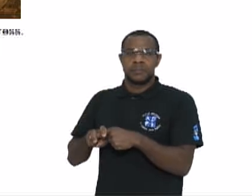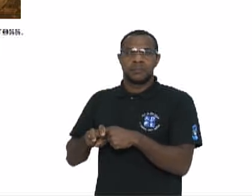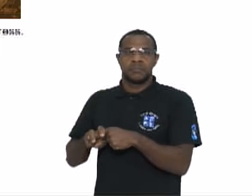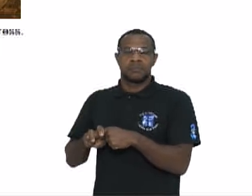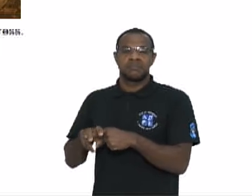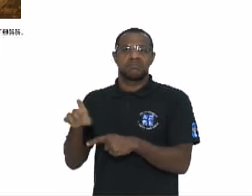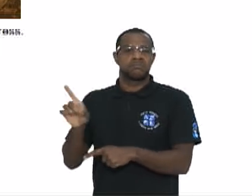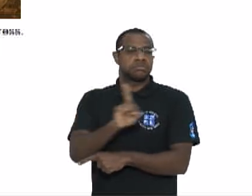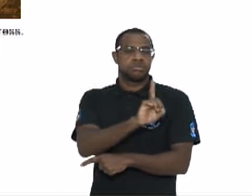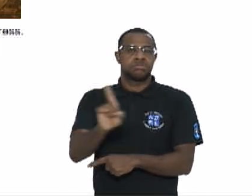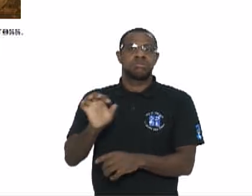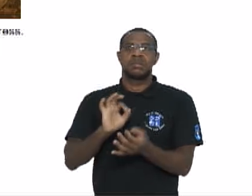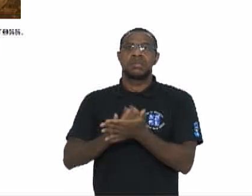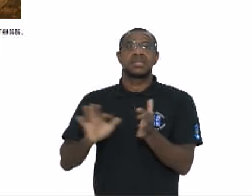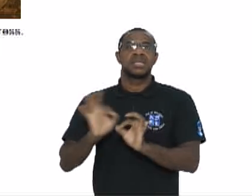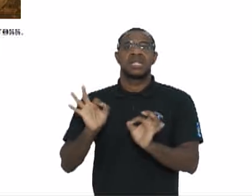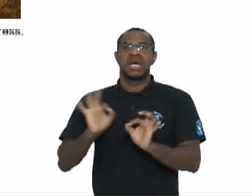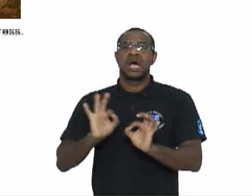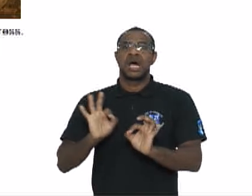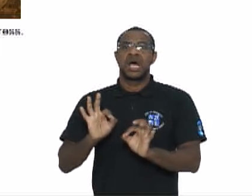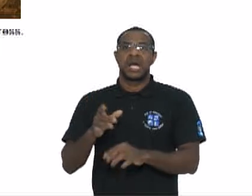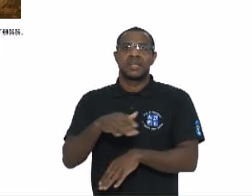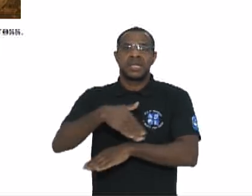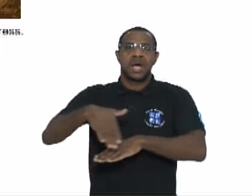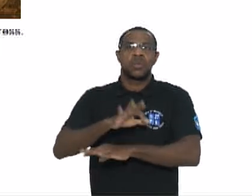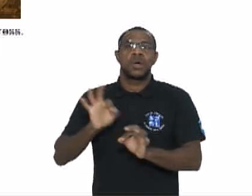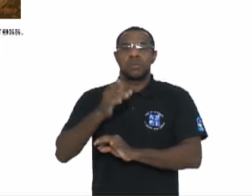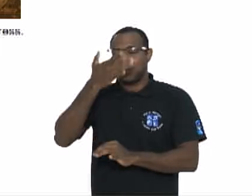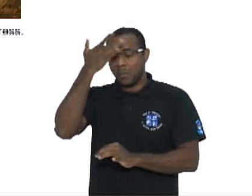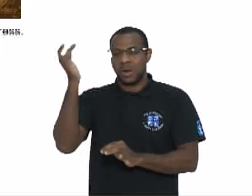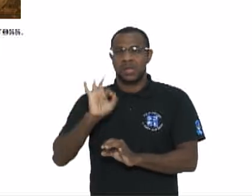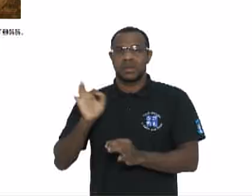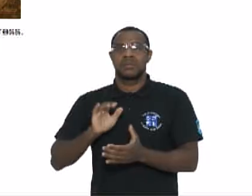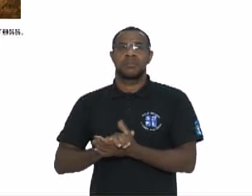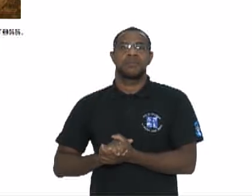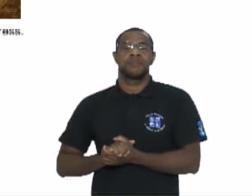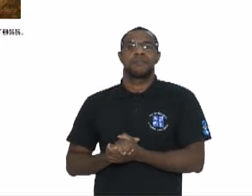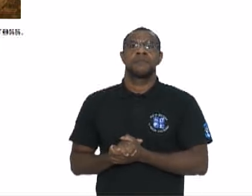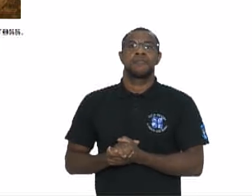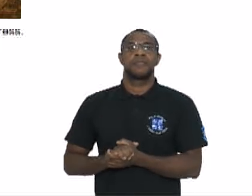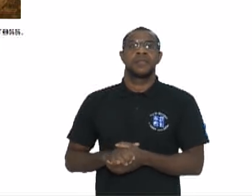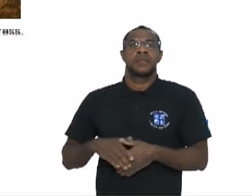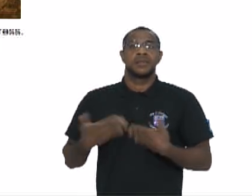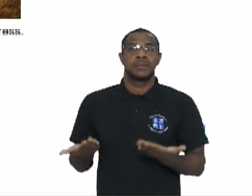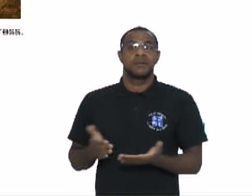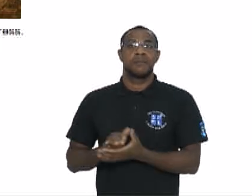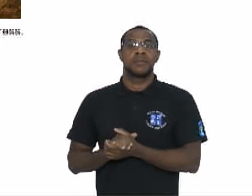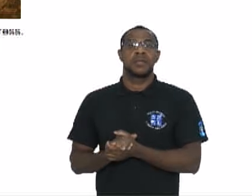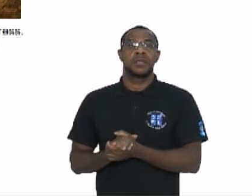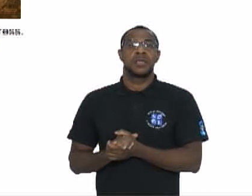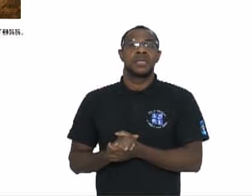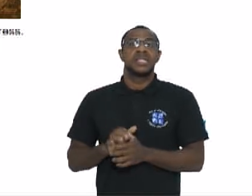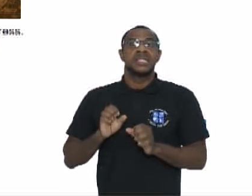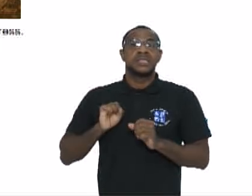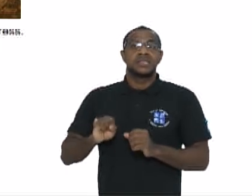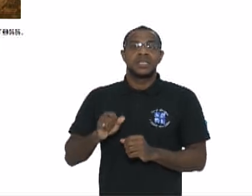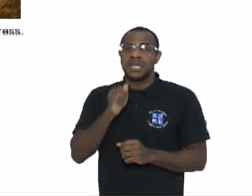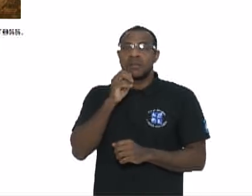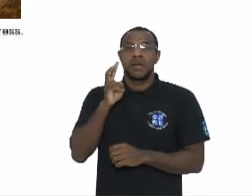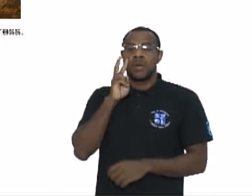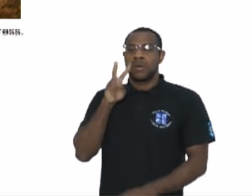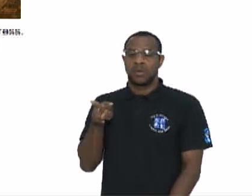na rua, só uma pessoa esperando inutilmente no ponto do bonde. E como se não bastasse seu